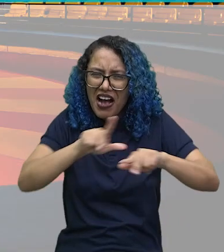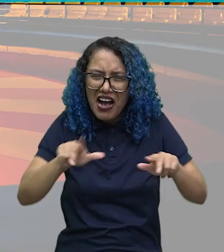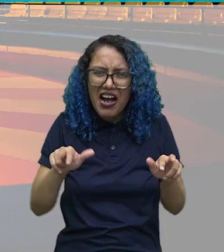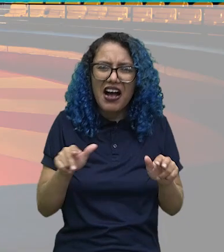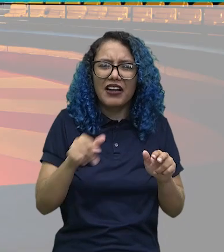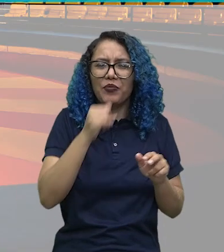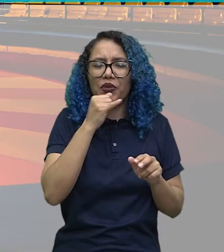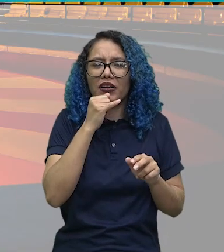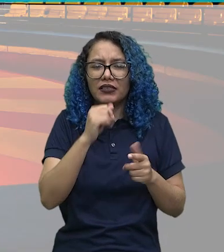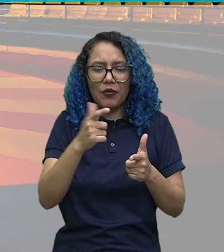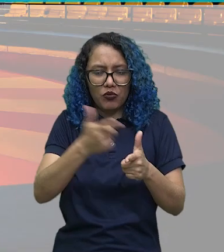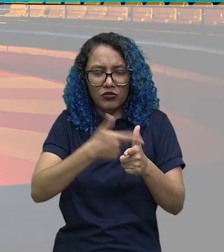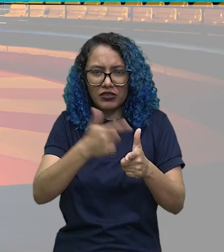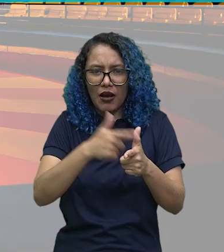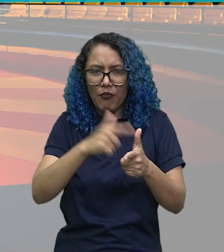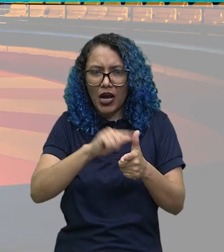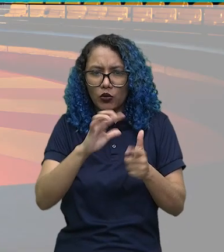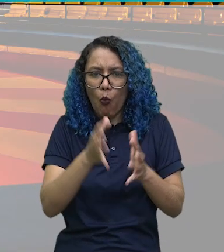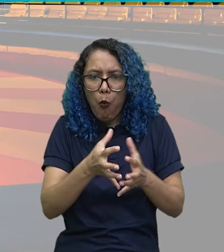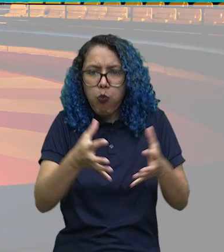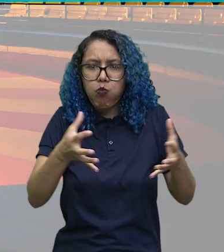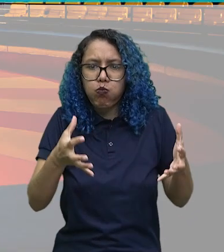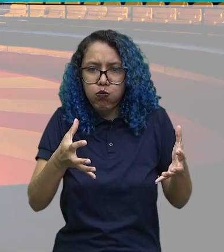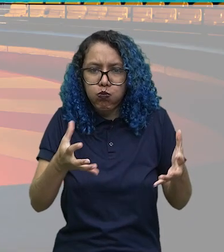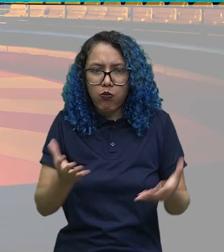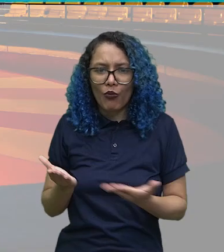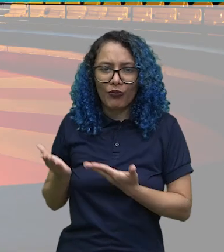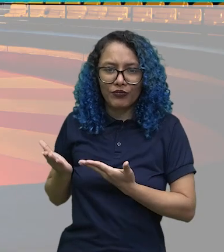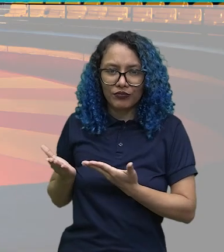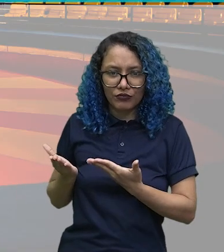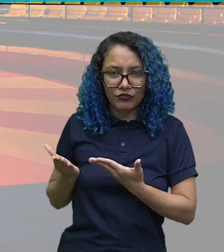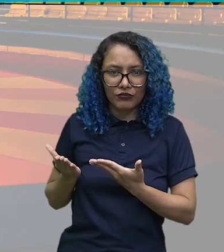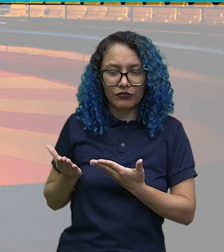como sapatos enormes, olha aí que vocês estão vendo,